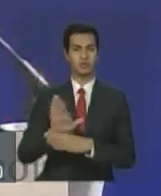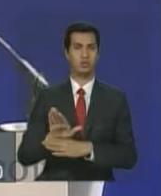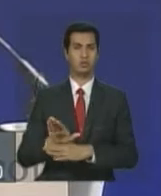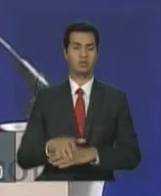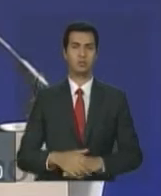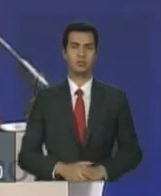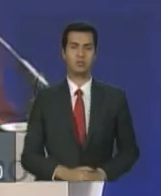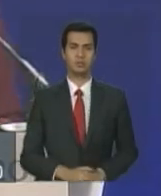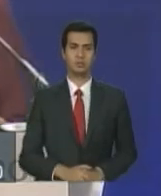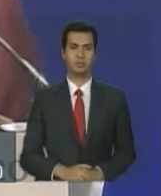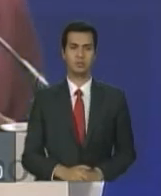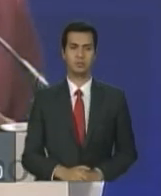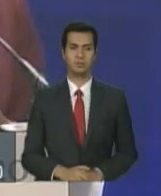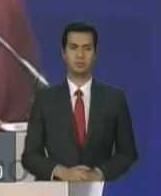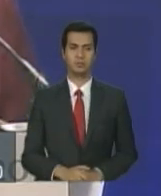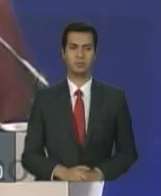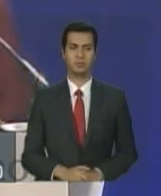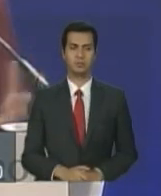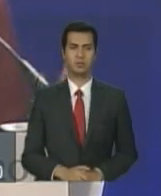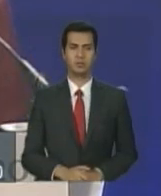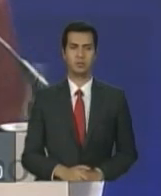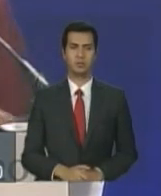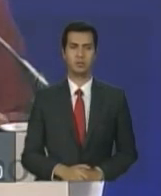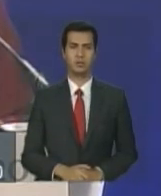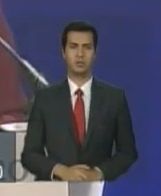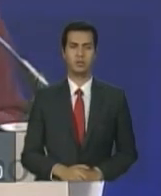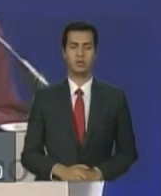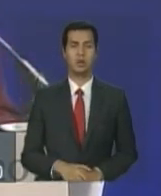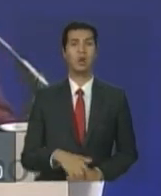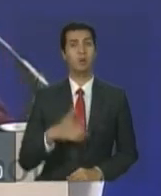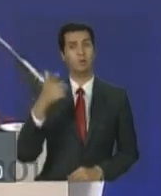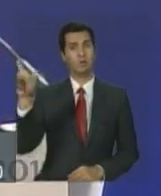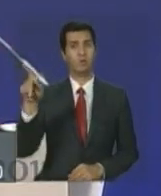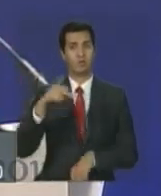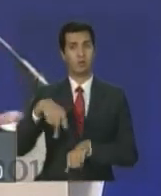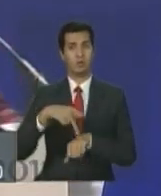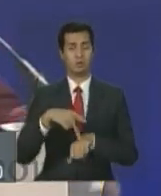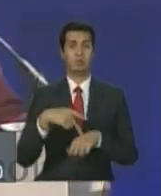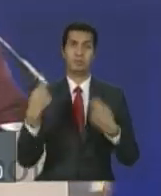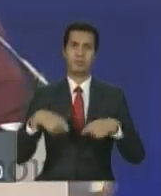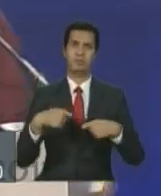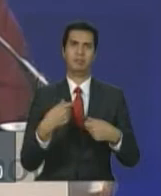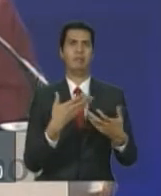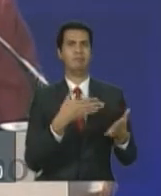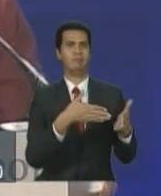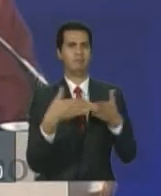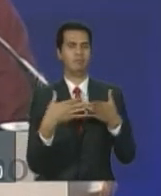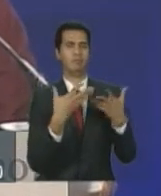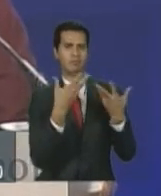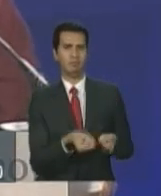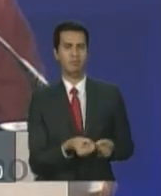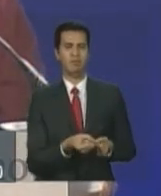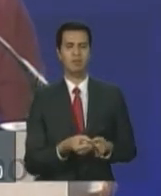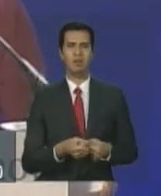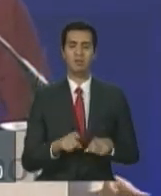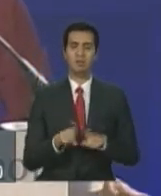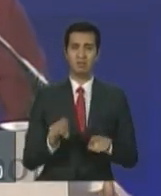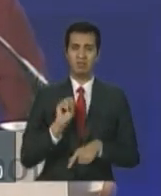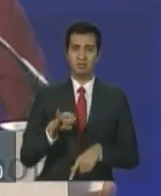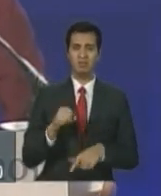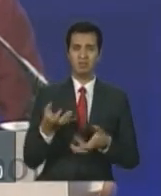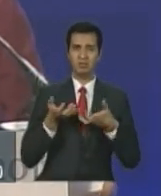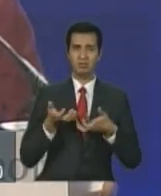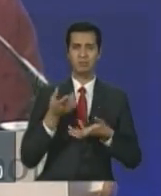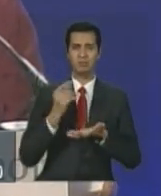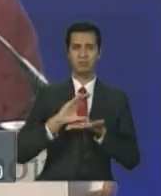obviamente, os que são ajudados têm de querer. Se houvesse essa ajuda, teria feita via